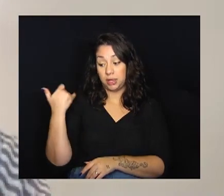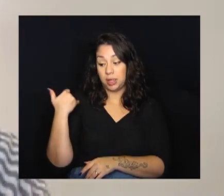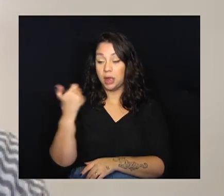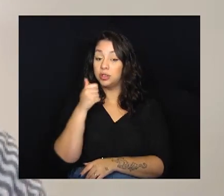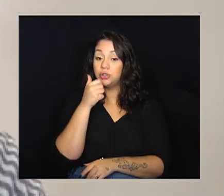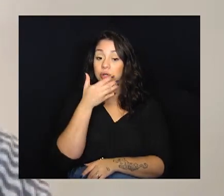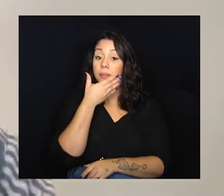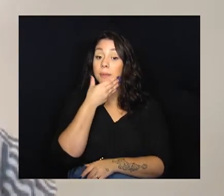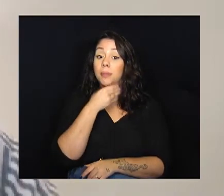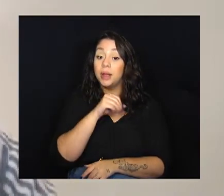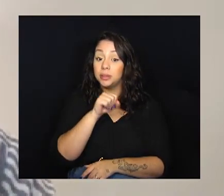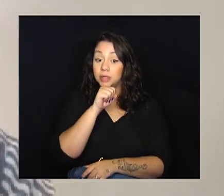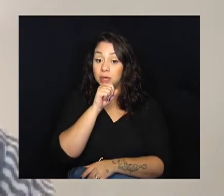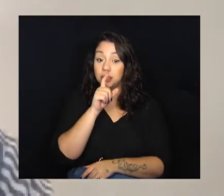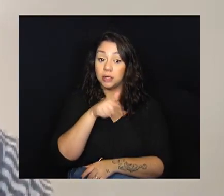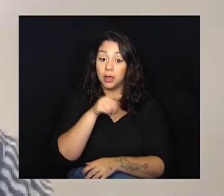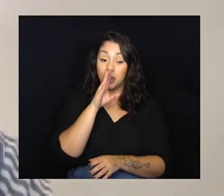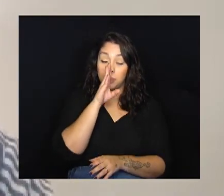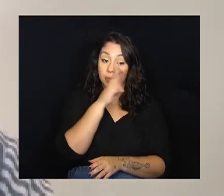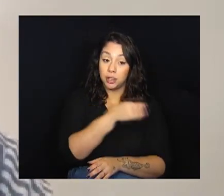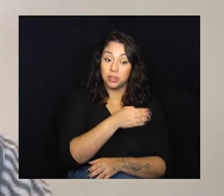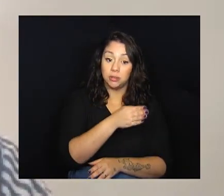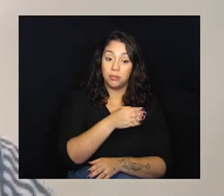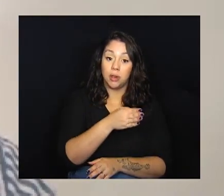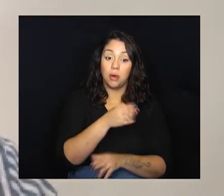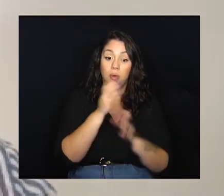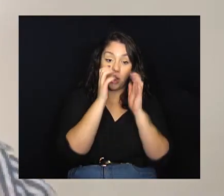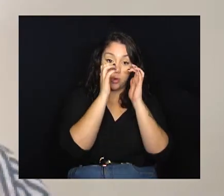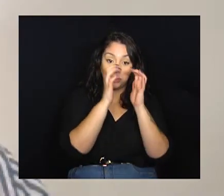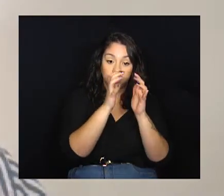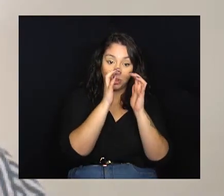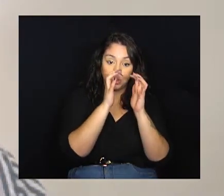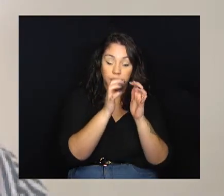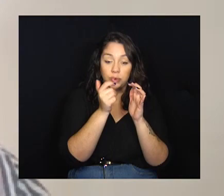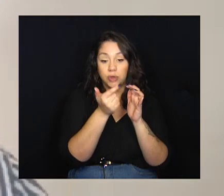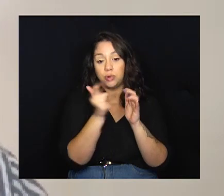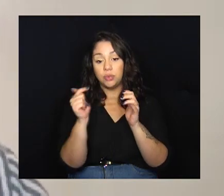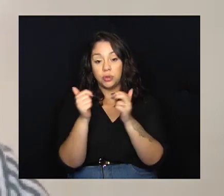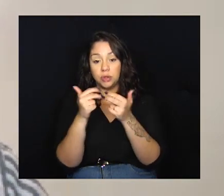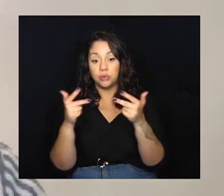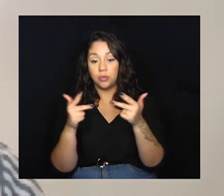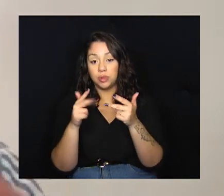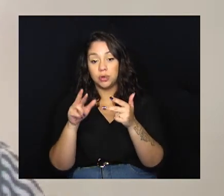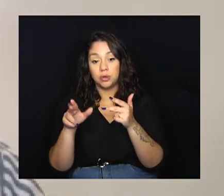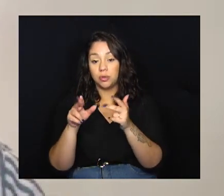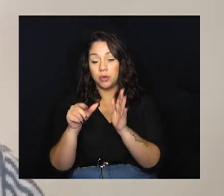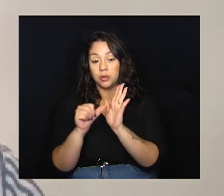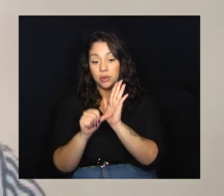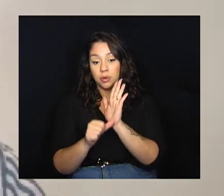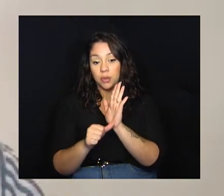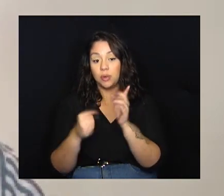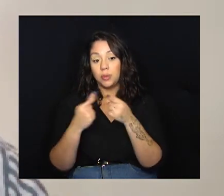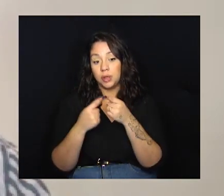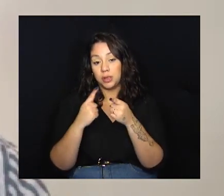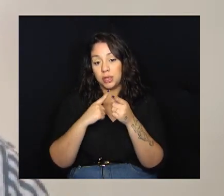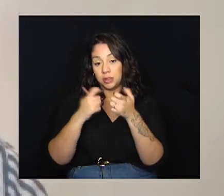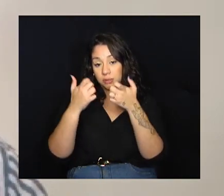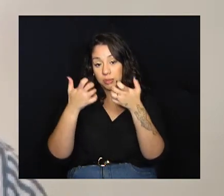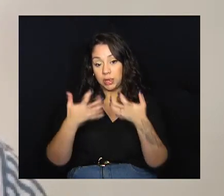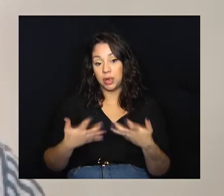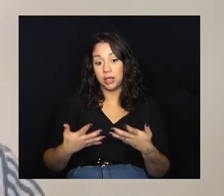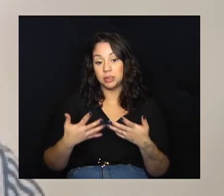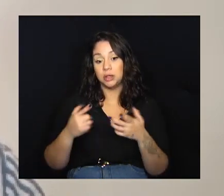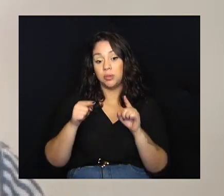associada Principalmente ao autismo e algumas condições genéticas que não a síndrome de Down porque tem todo uma explicação por trás disso